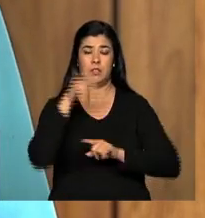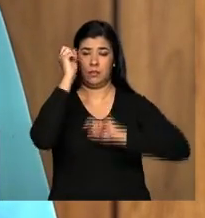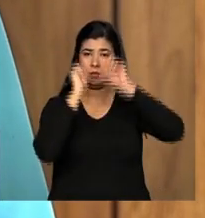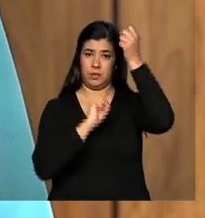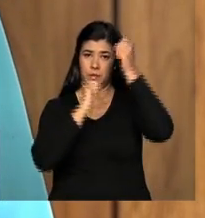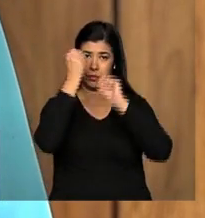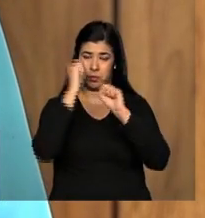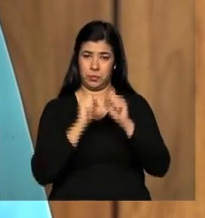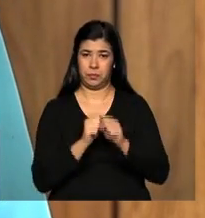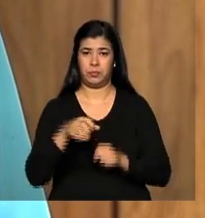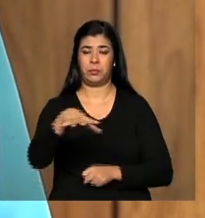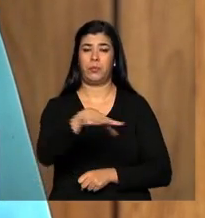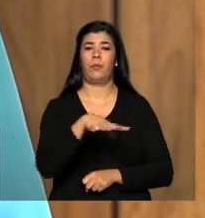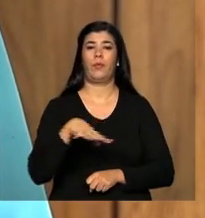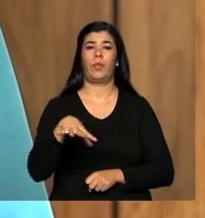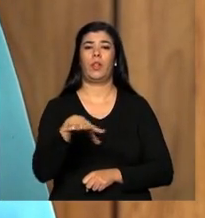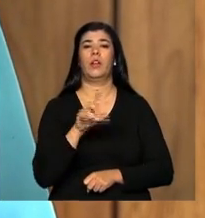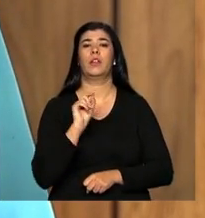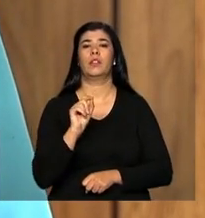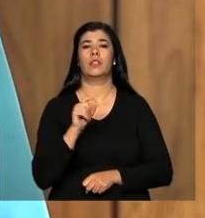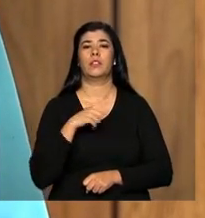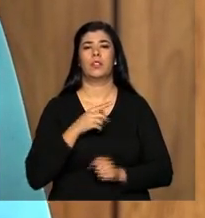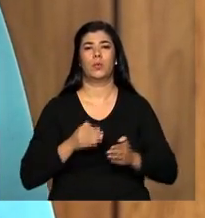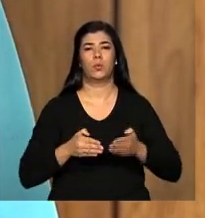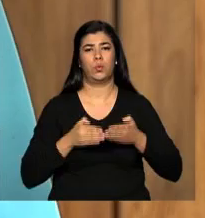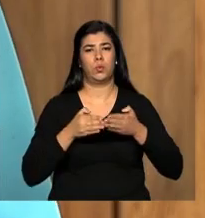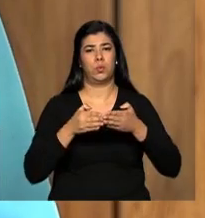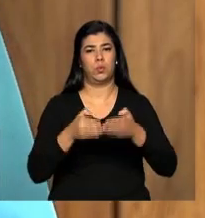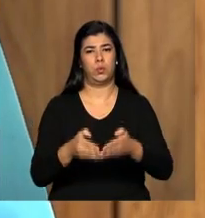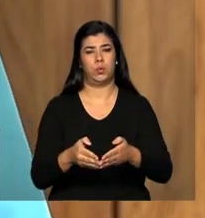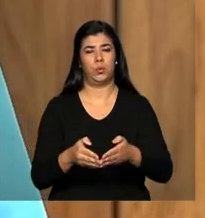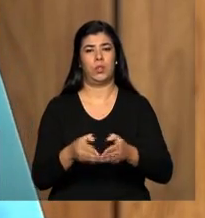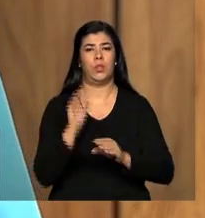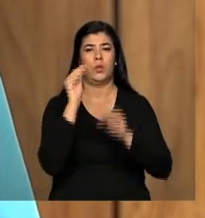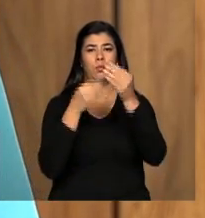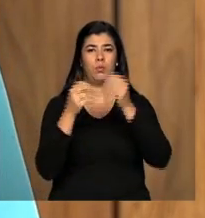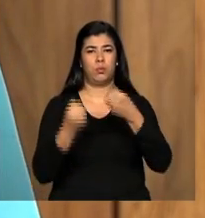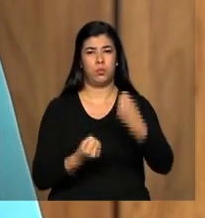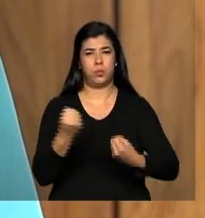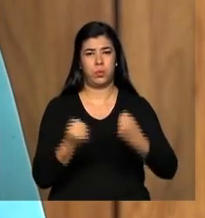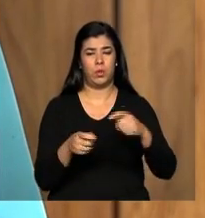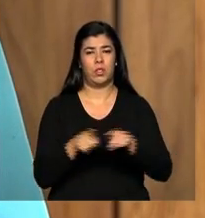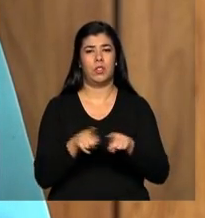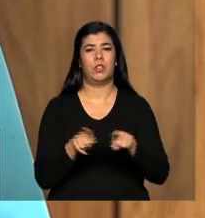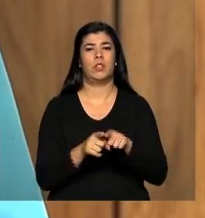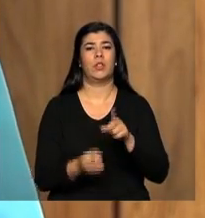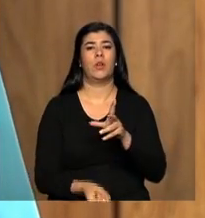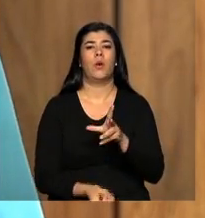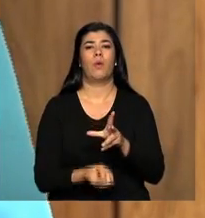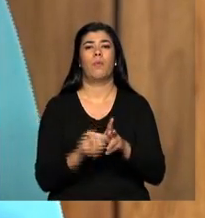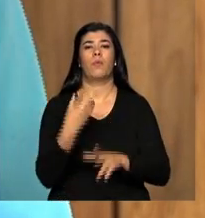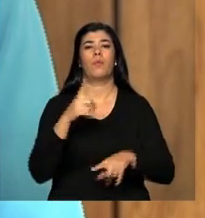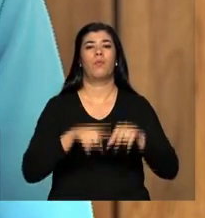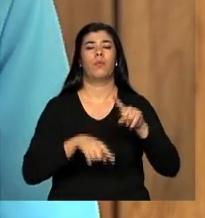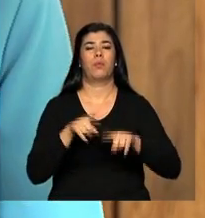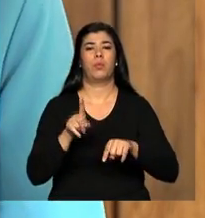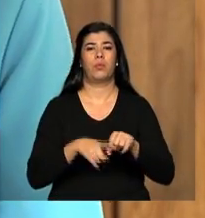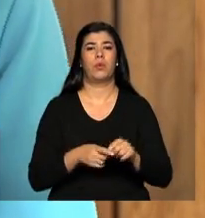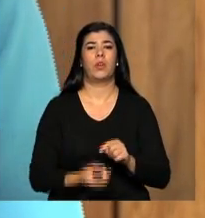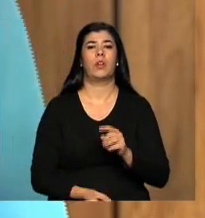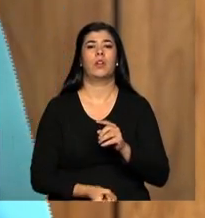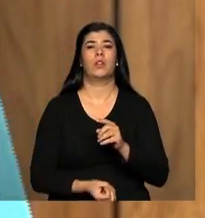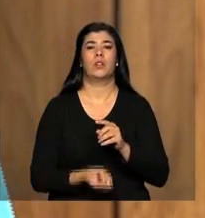indústrias, nos setores naval, automotivo, promoção de insumos para geração de energia